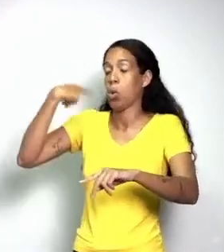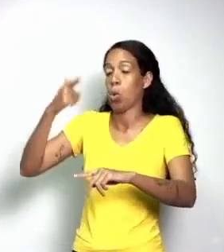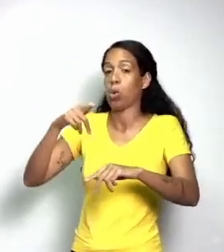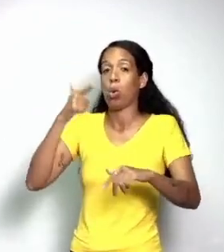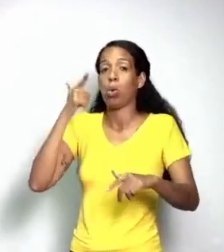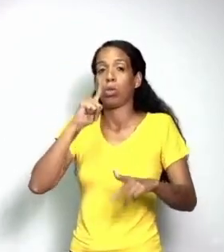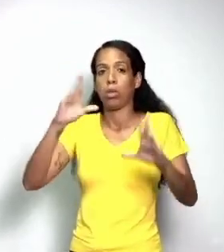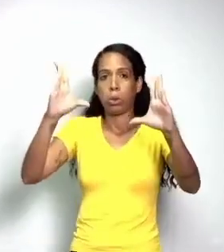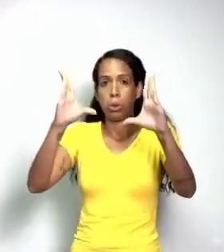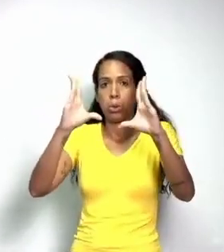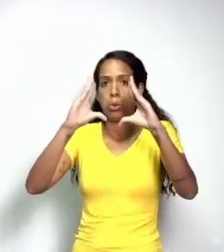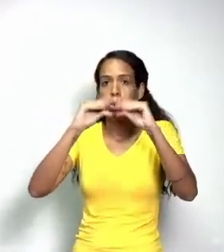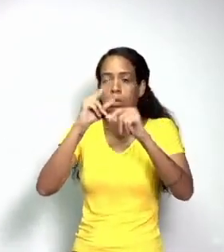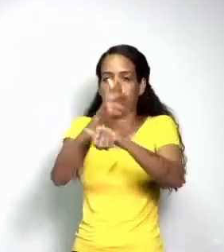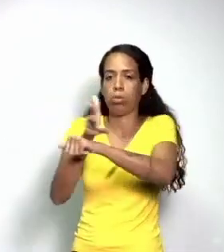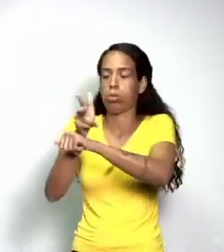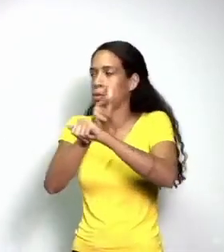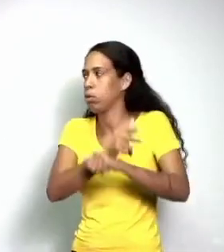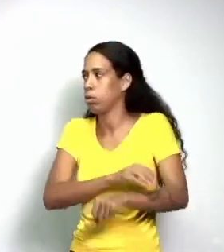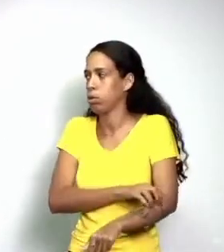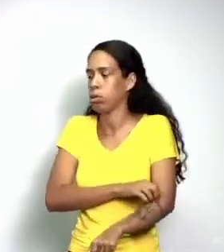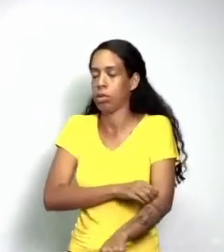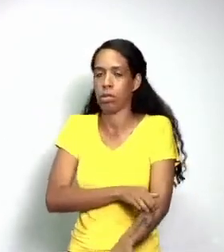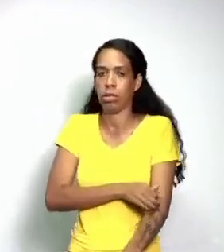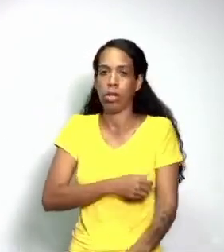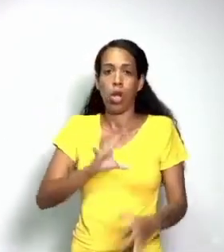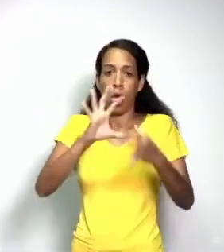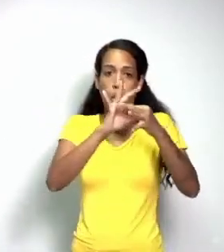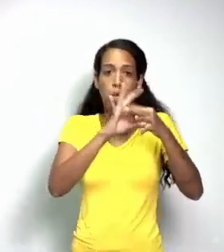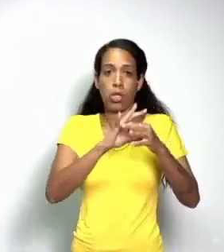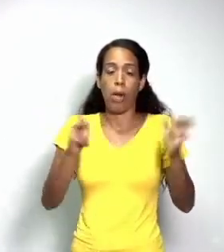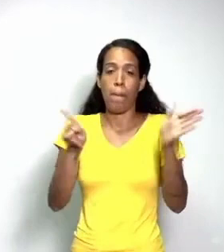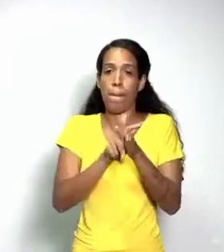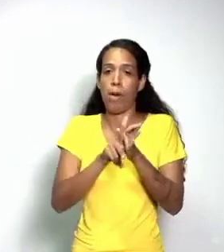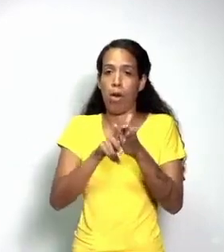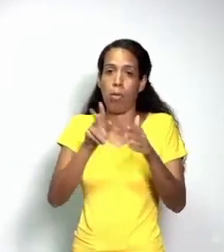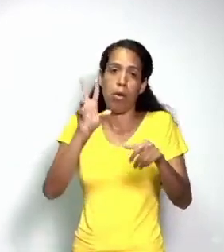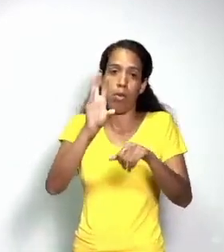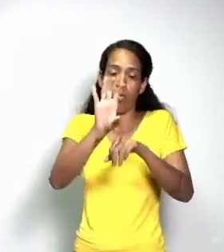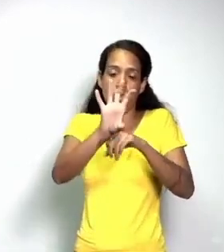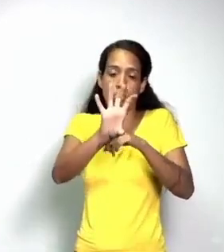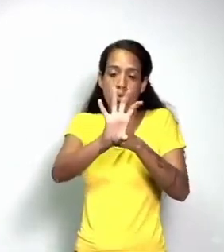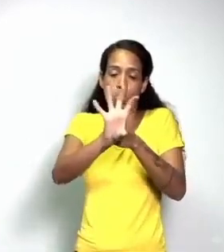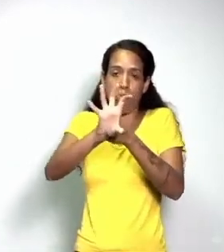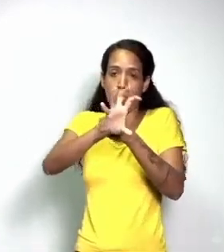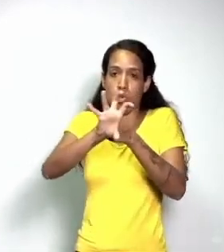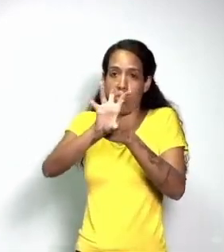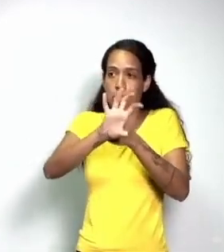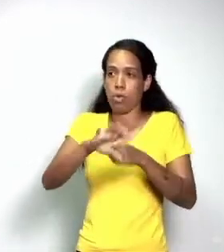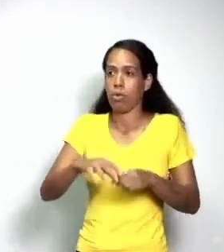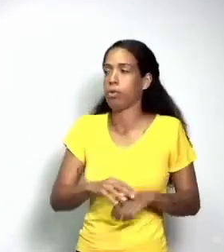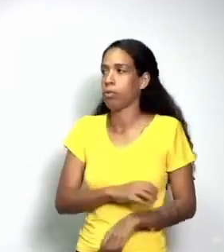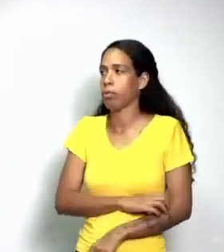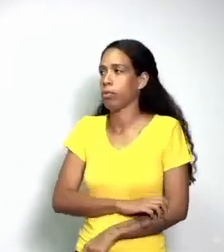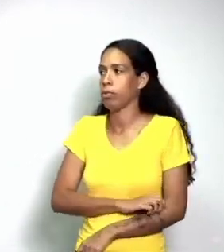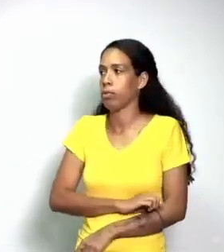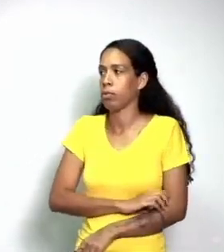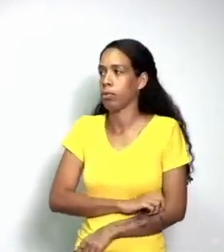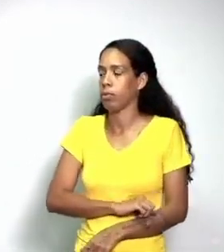também. E ela não é uma conexão que vai na própria lente, é uma conexão que vai no matchbox. Tem